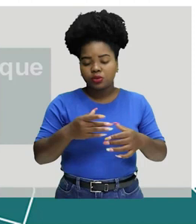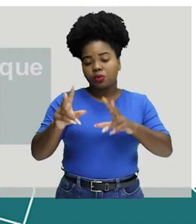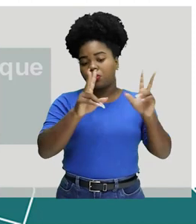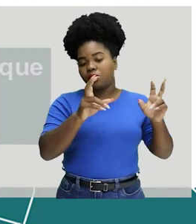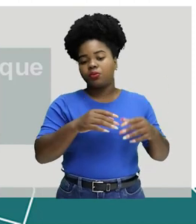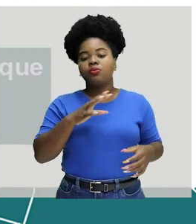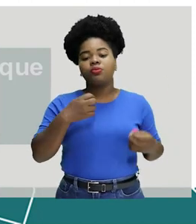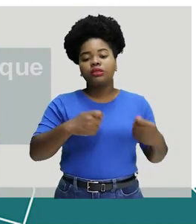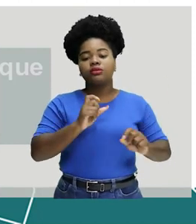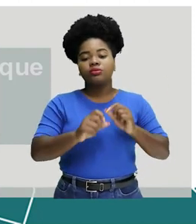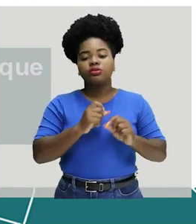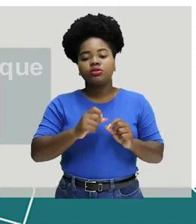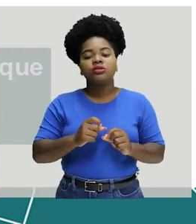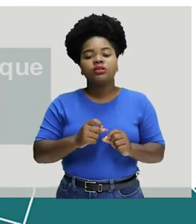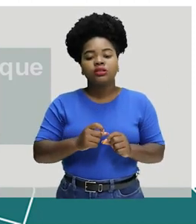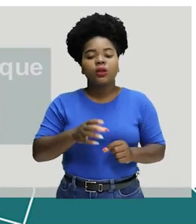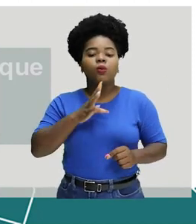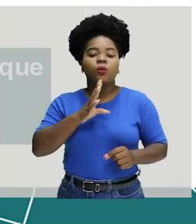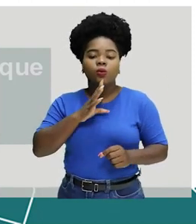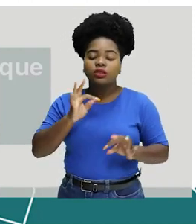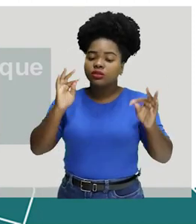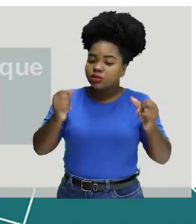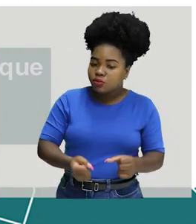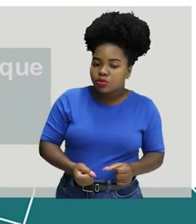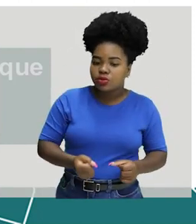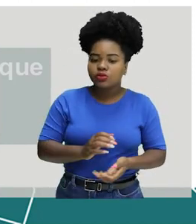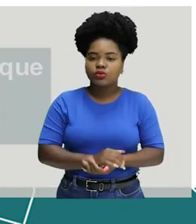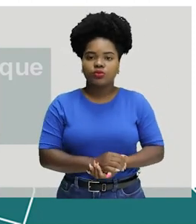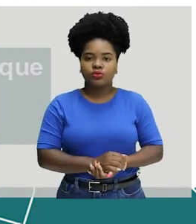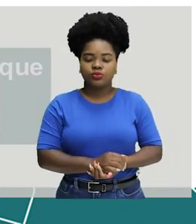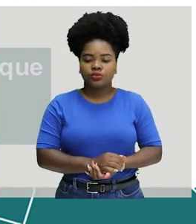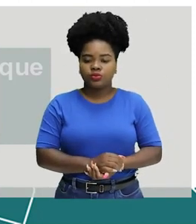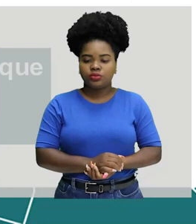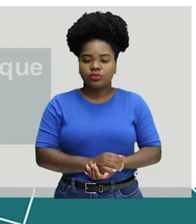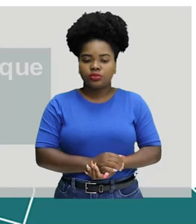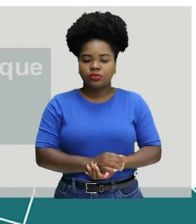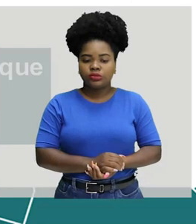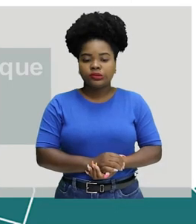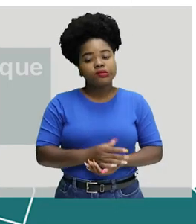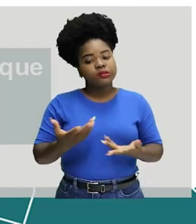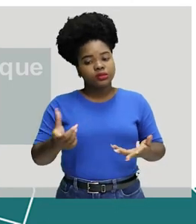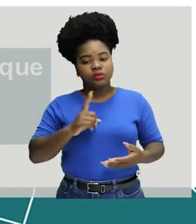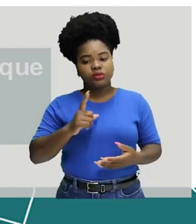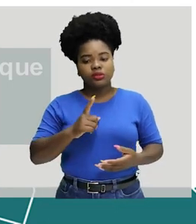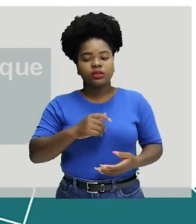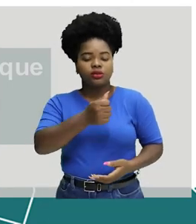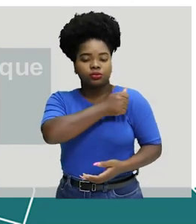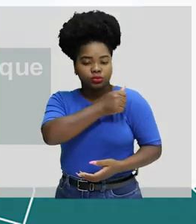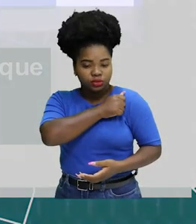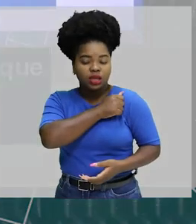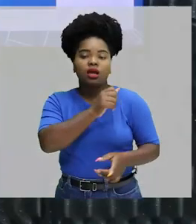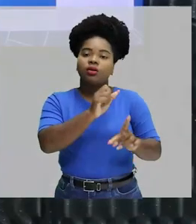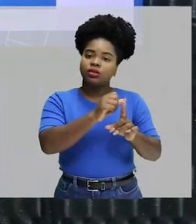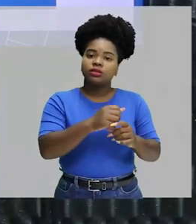conhecimento de todos os aspectos que nele estão envolvidos por isso que nós temos aulas de